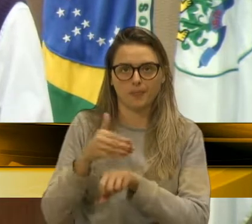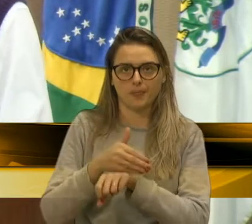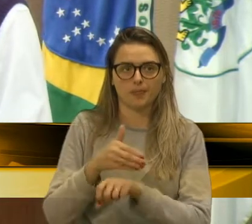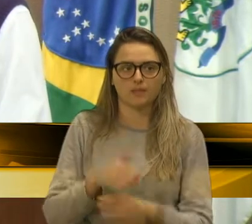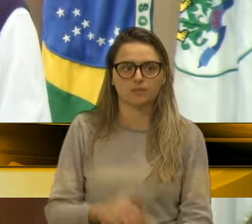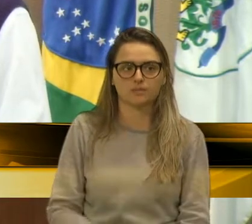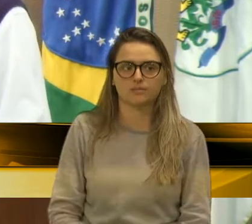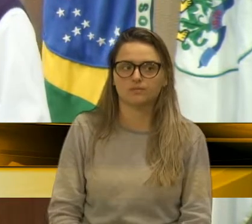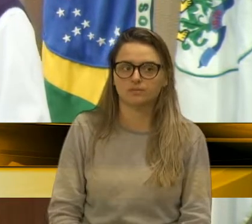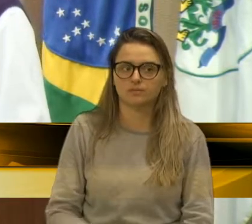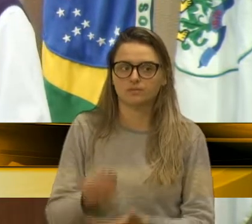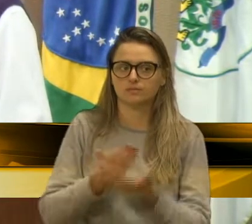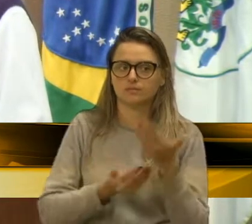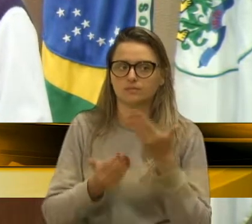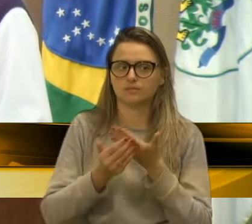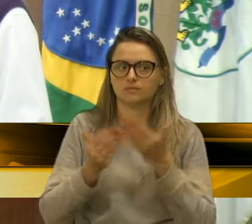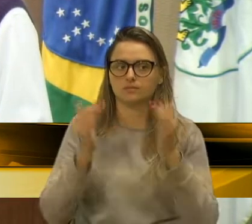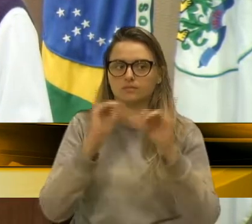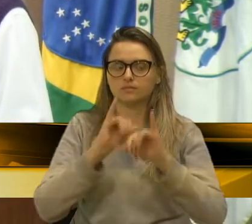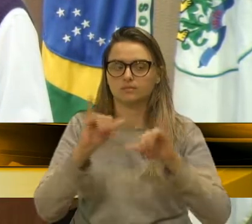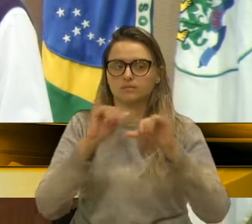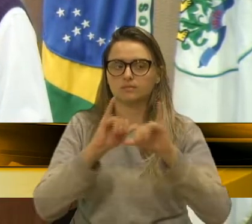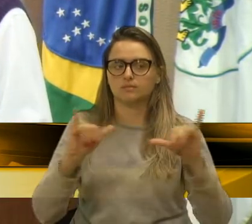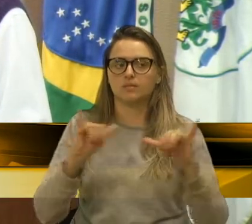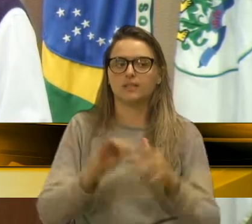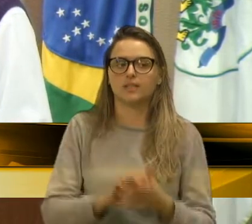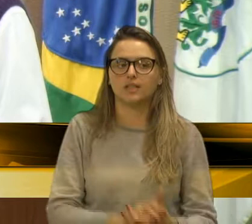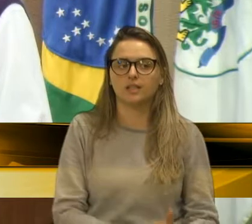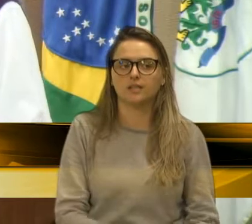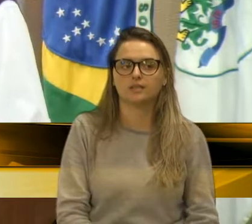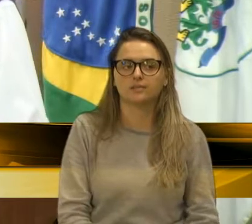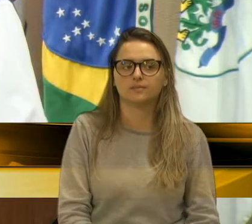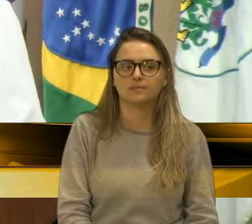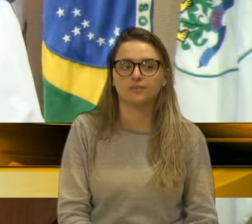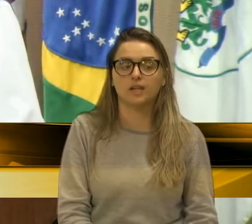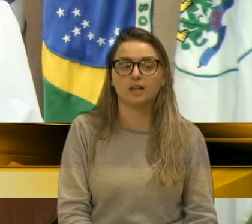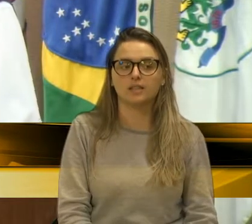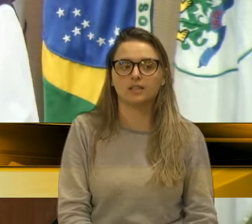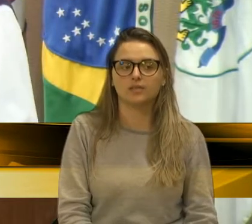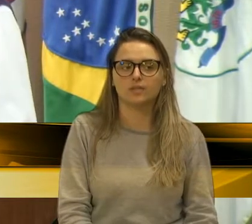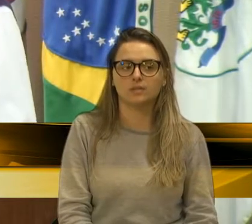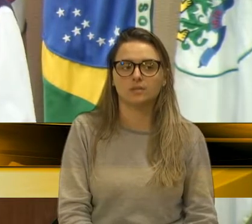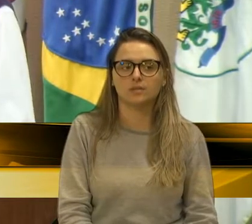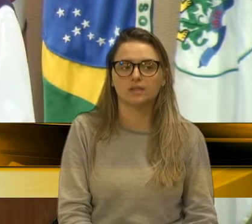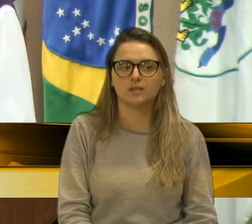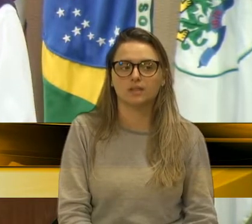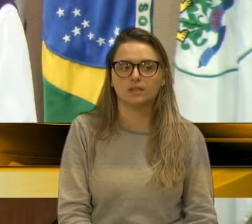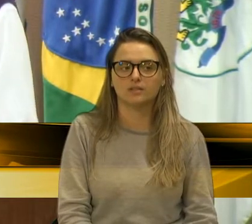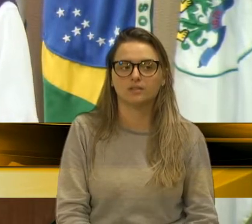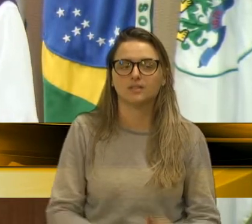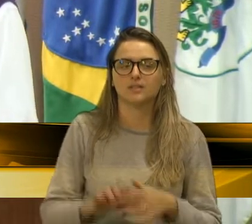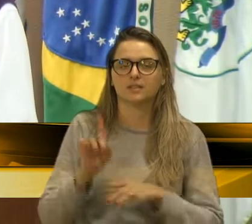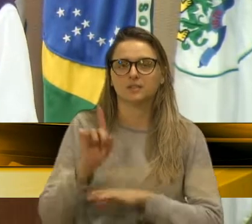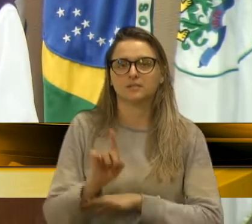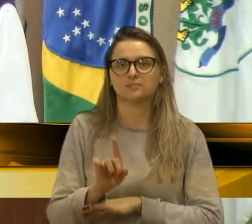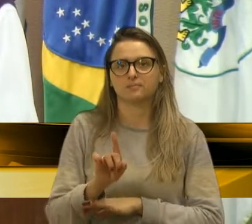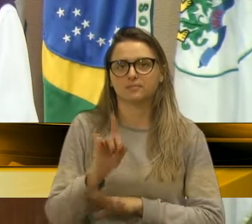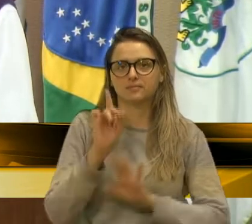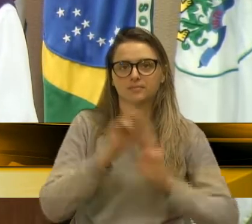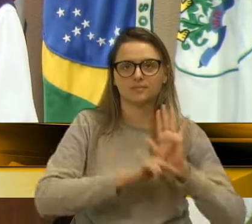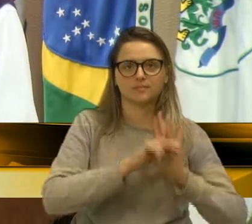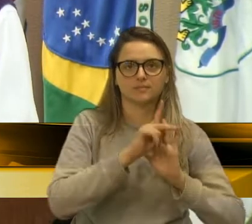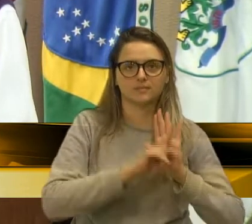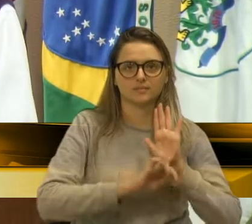Temos a informação, colega vereador, de que a alteração na legislação já está tramitando. É o projeto de